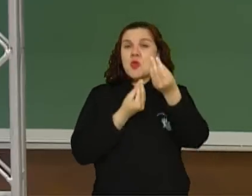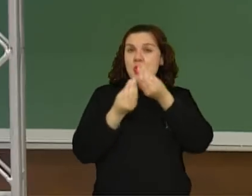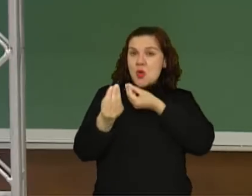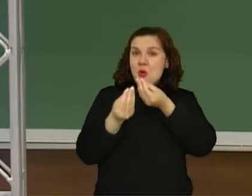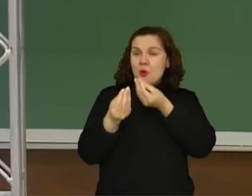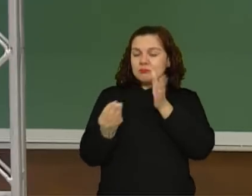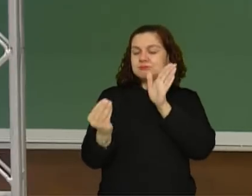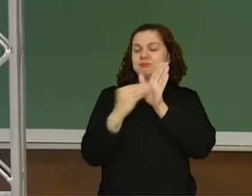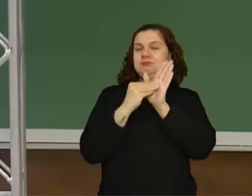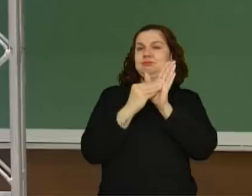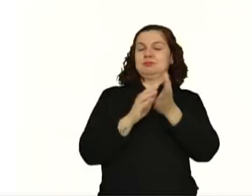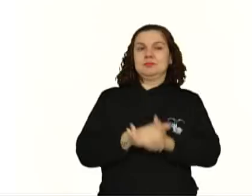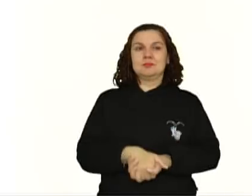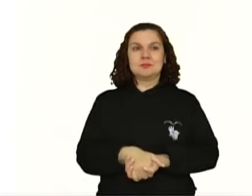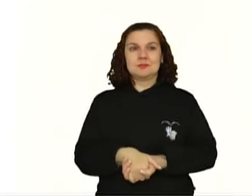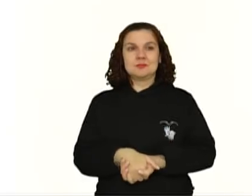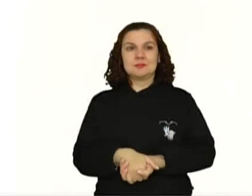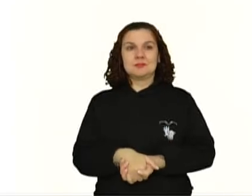se compõe?